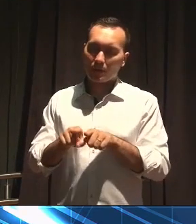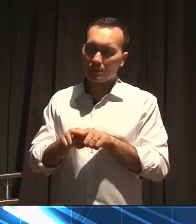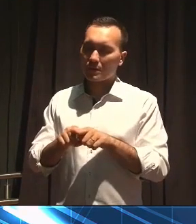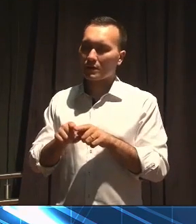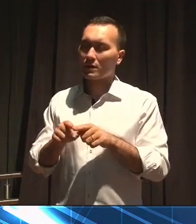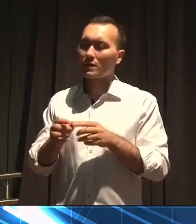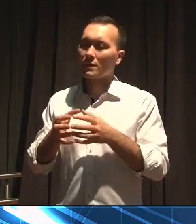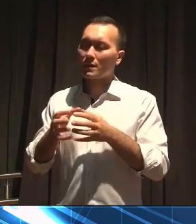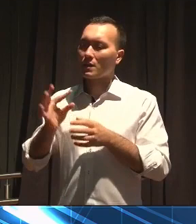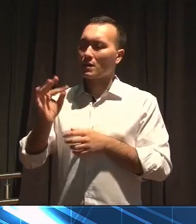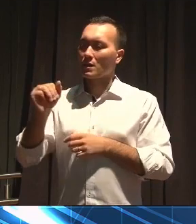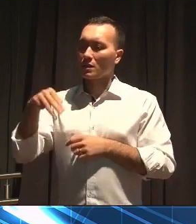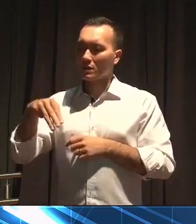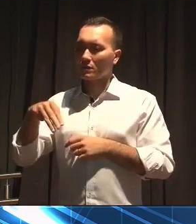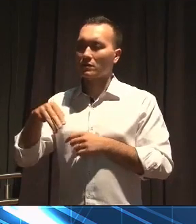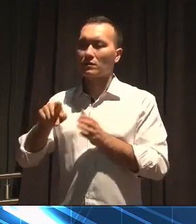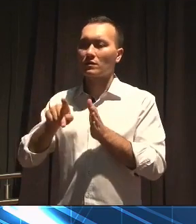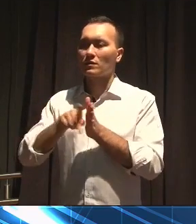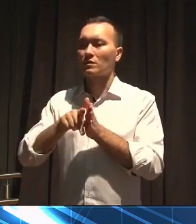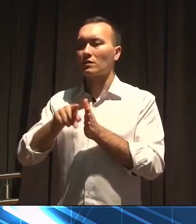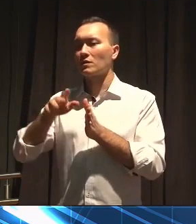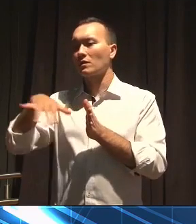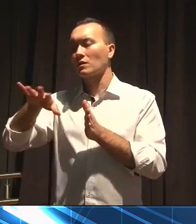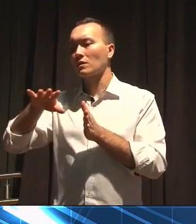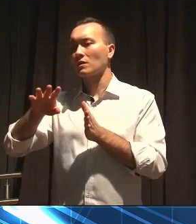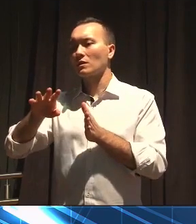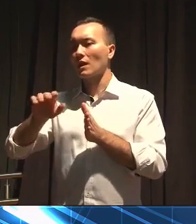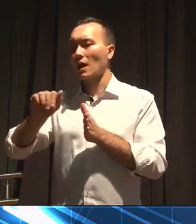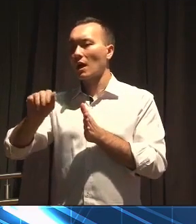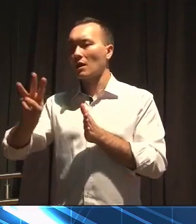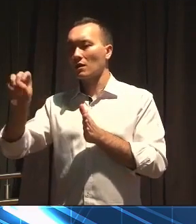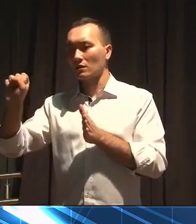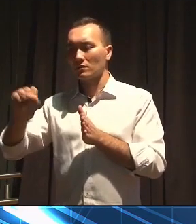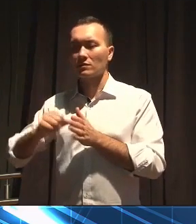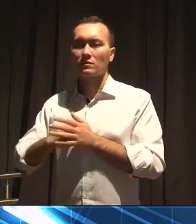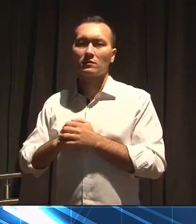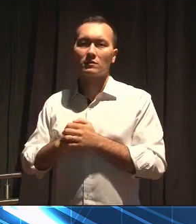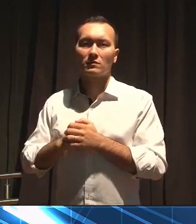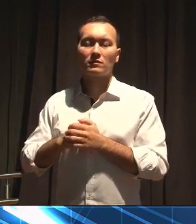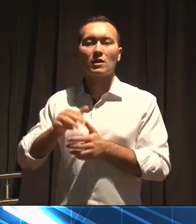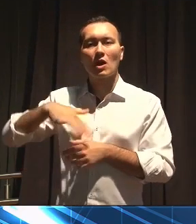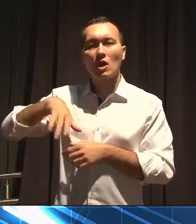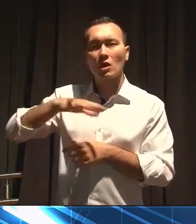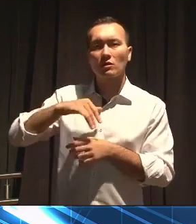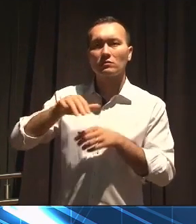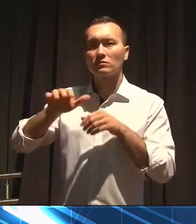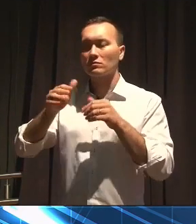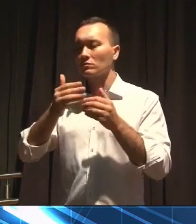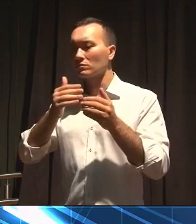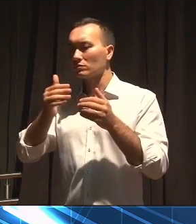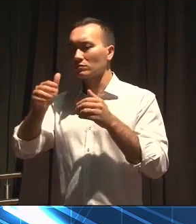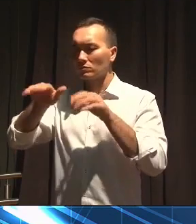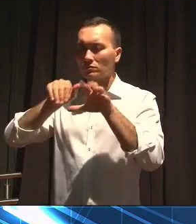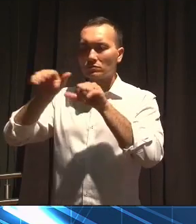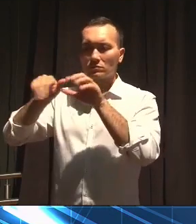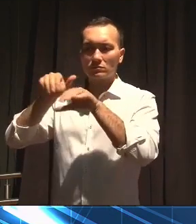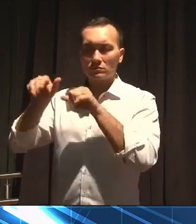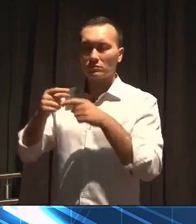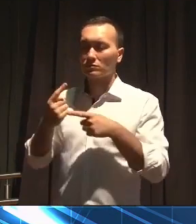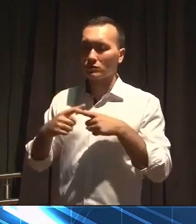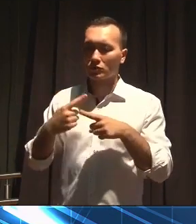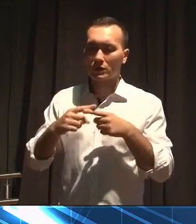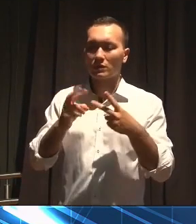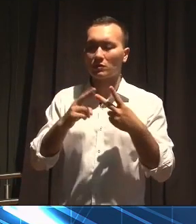Solution Architect da AWS, principalmente no nosso caso aqui, para fazer discussões, principalmente quando está falando de uso de